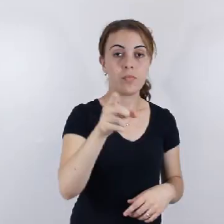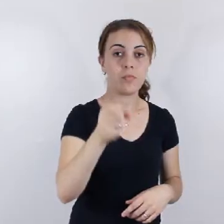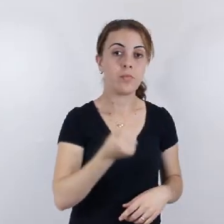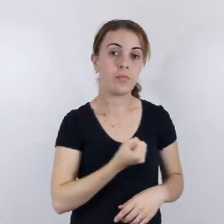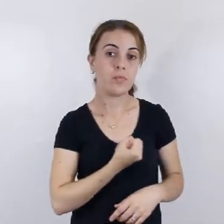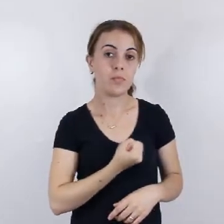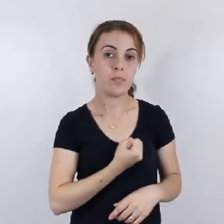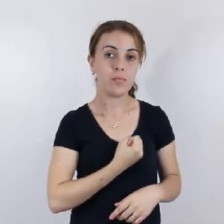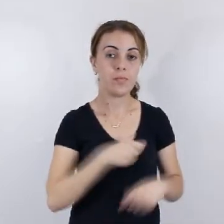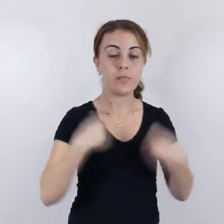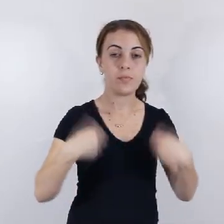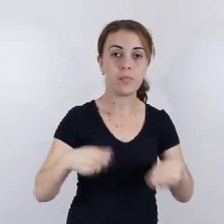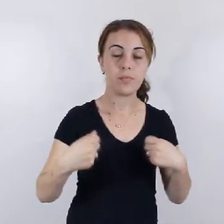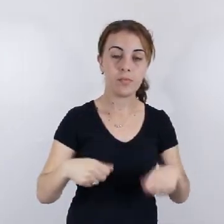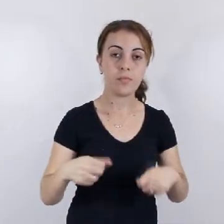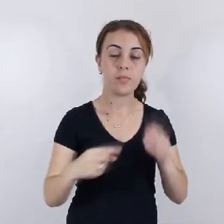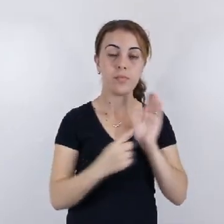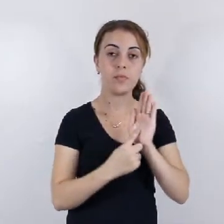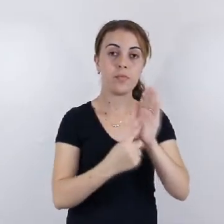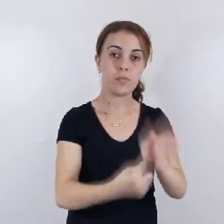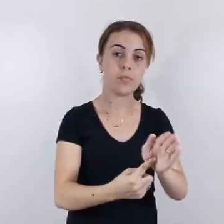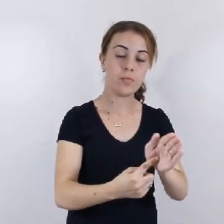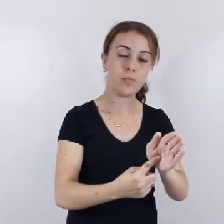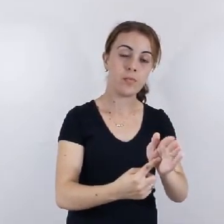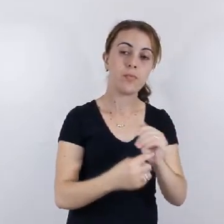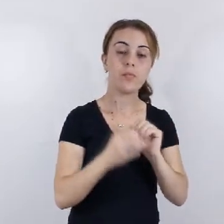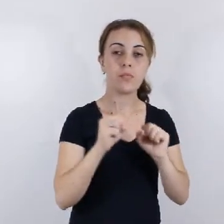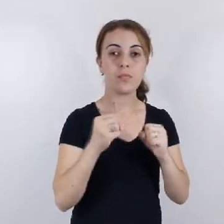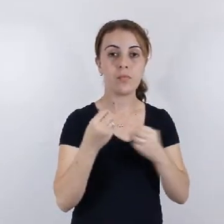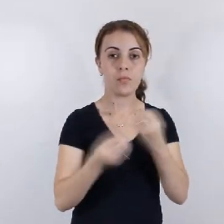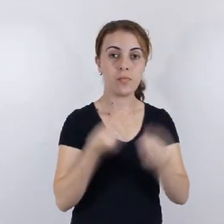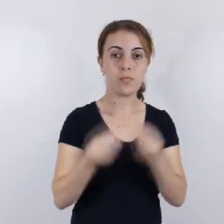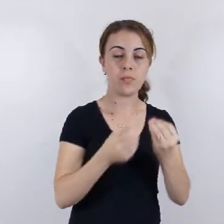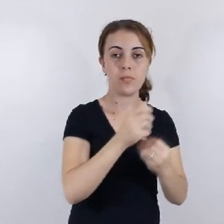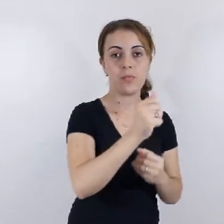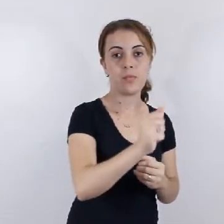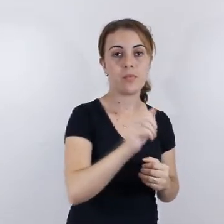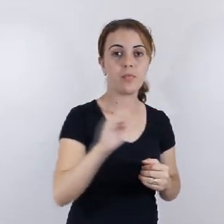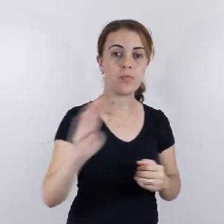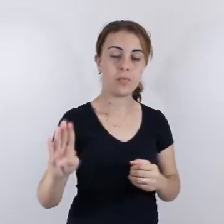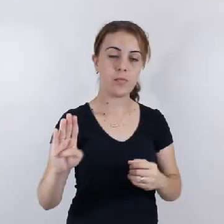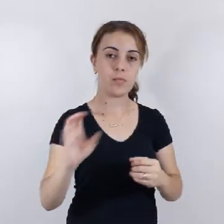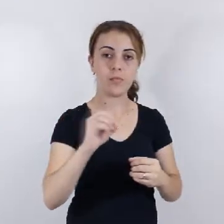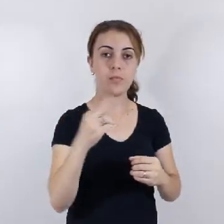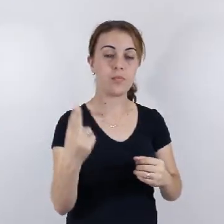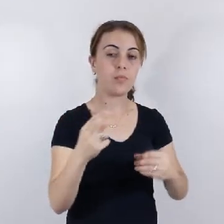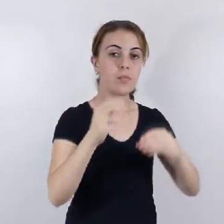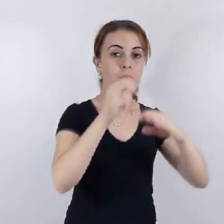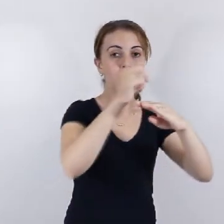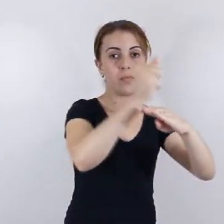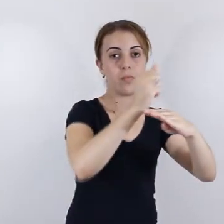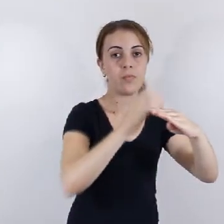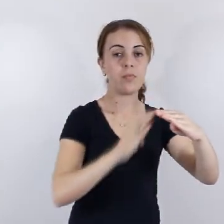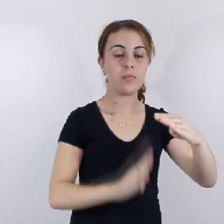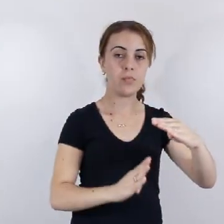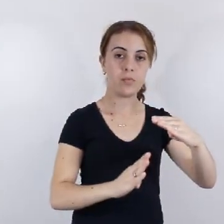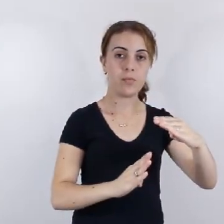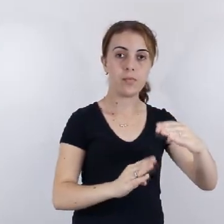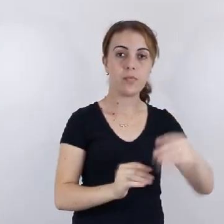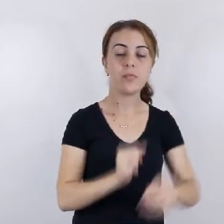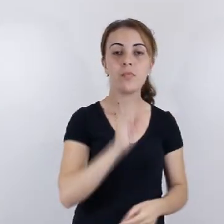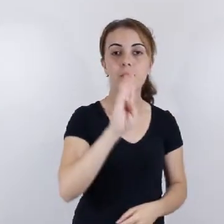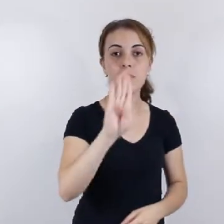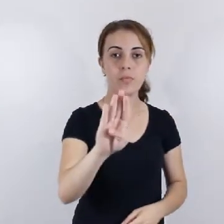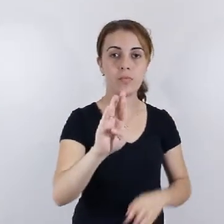sugere, corresponde aos números que podem ser representados por uma razão de dois números inteiros, A e B, ou seja,